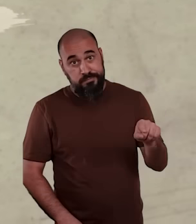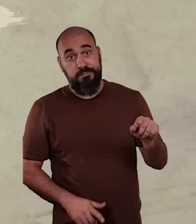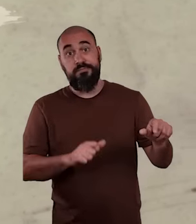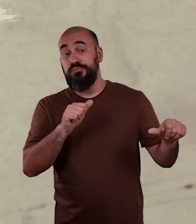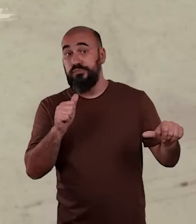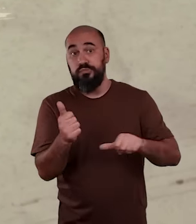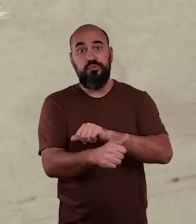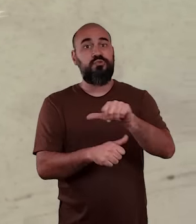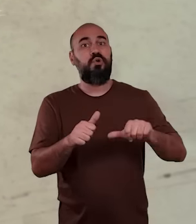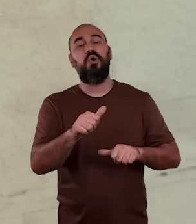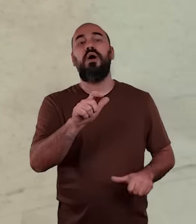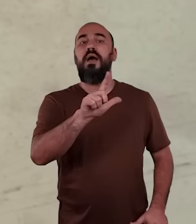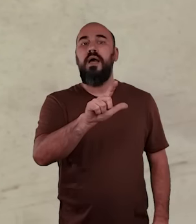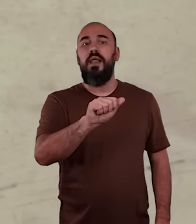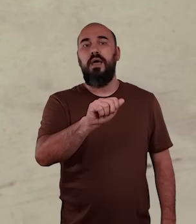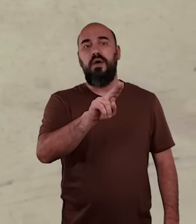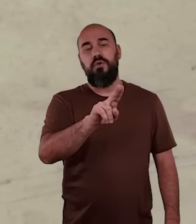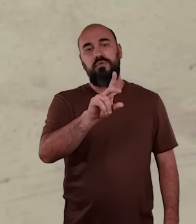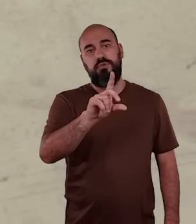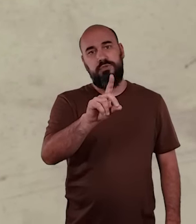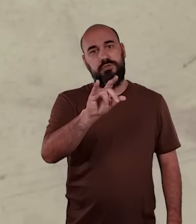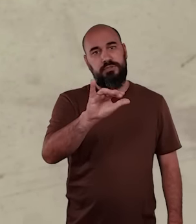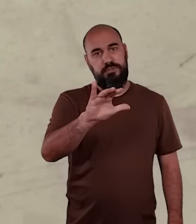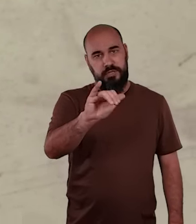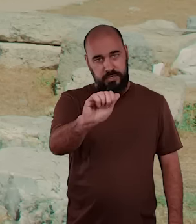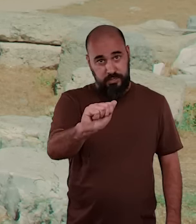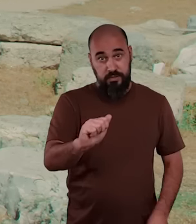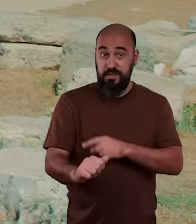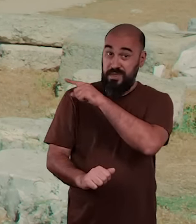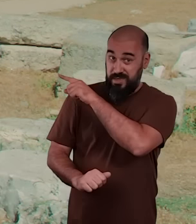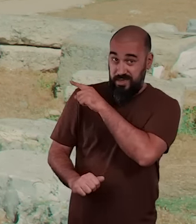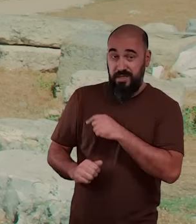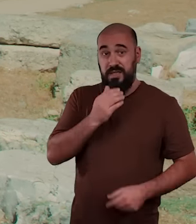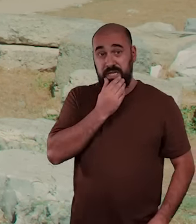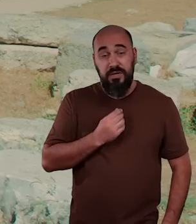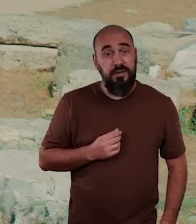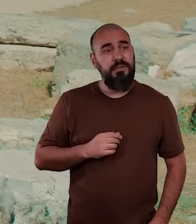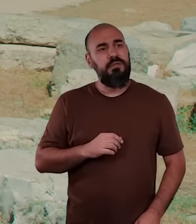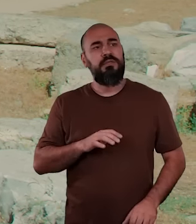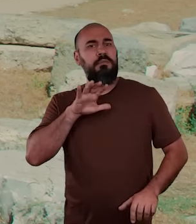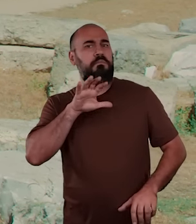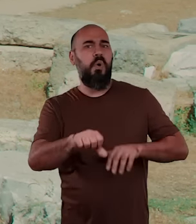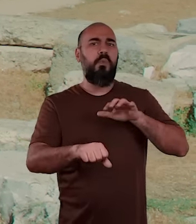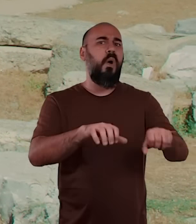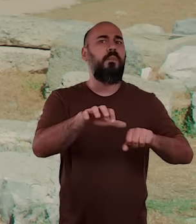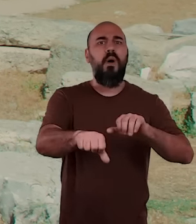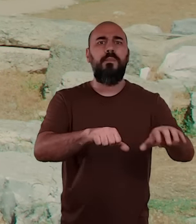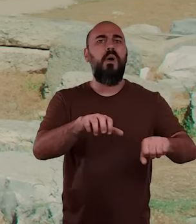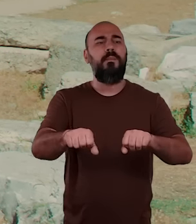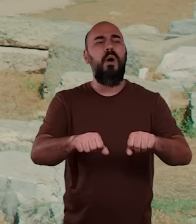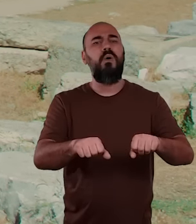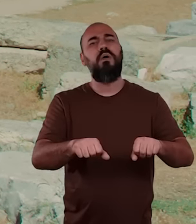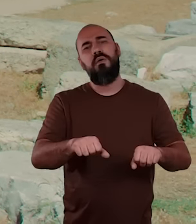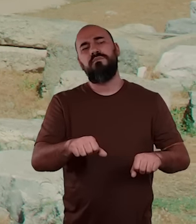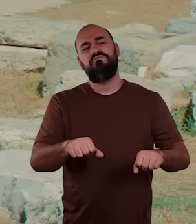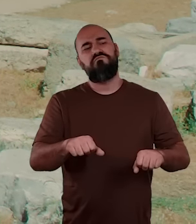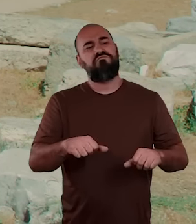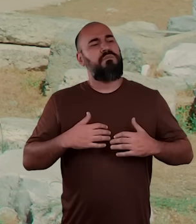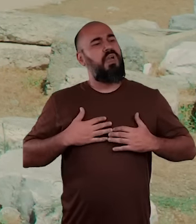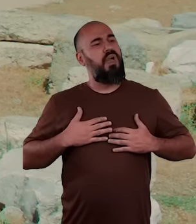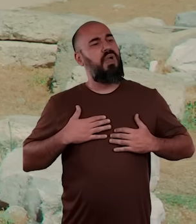tornou a cidade de Laodiceia, porque ele tinha uma esposa chamada Laodice. Então, várias cidades que ele conquistou,